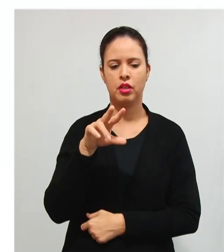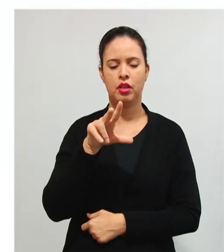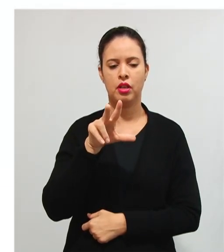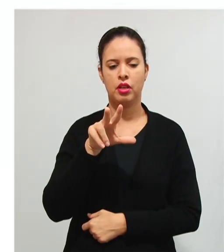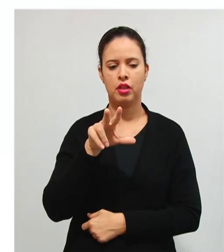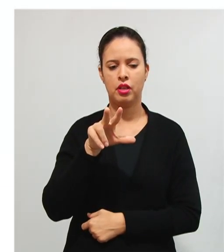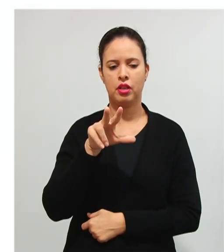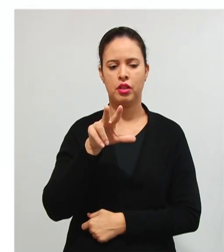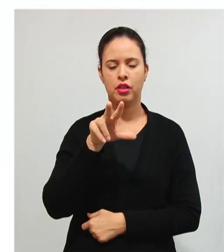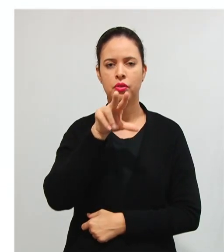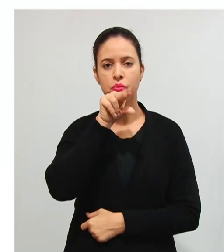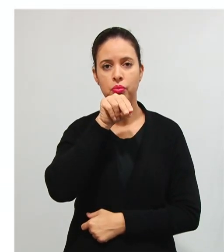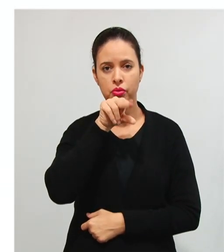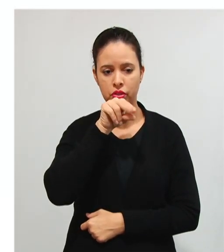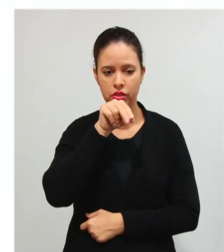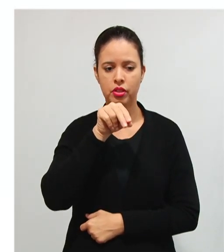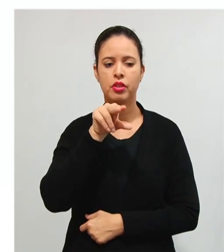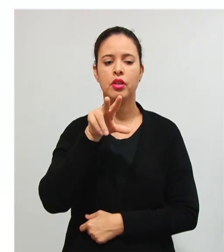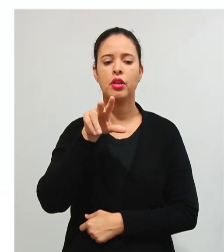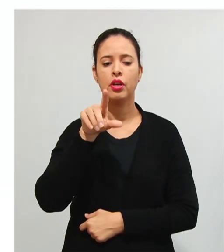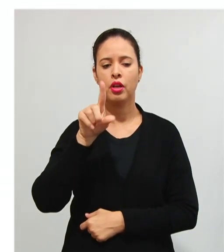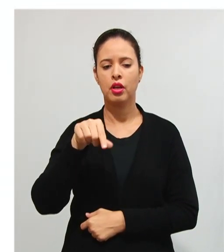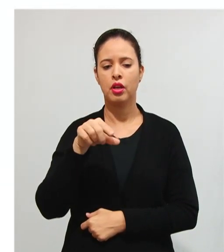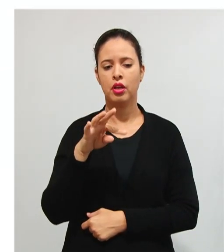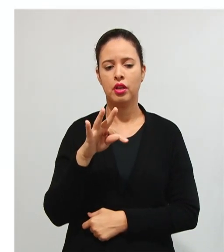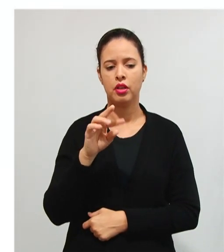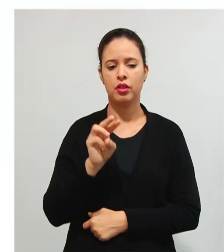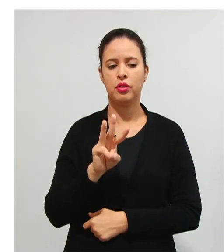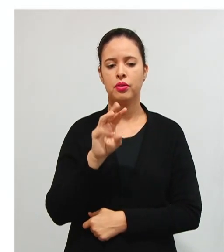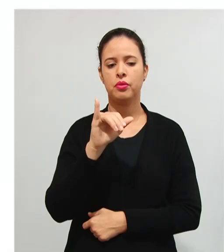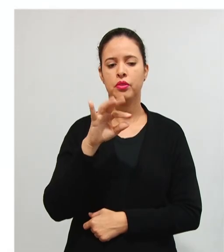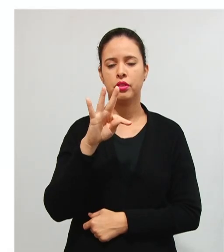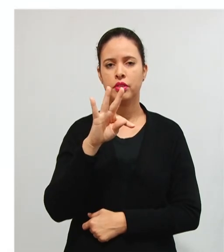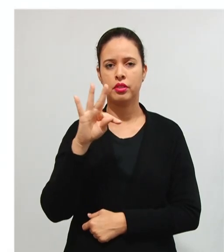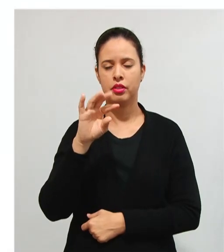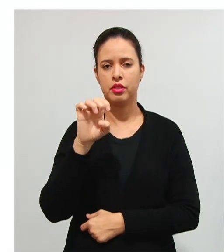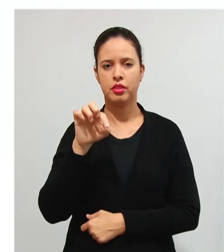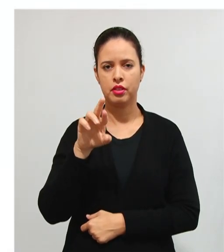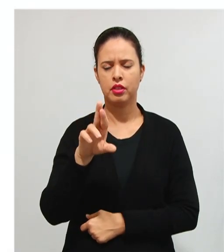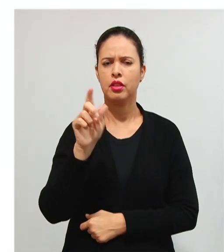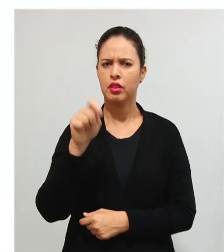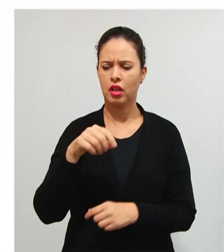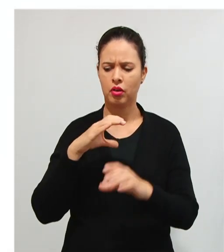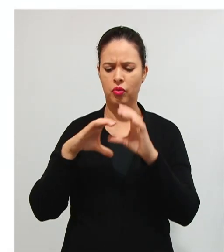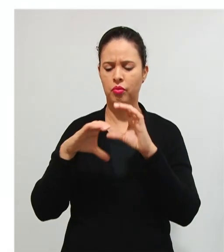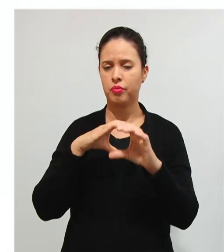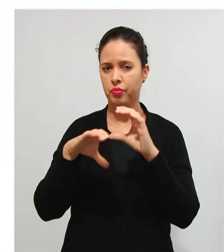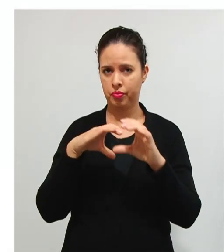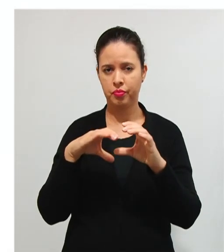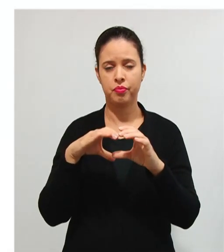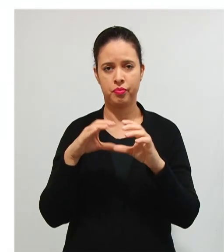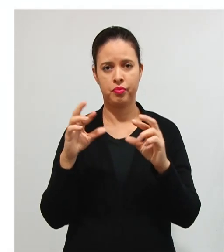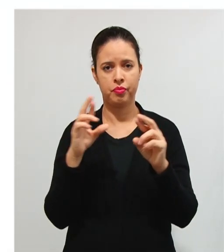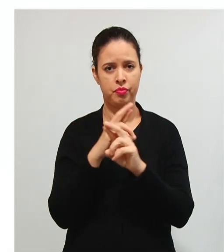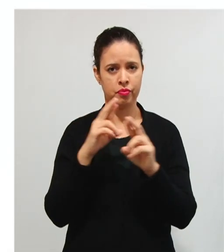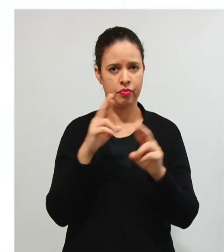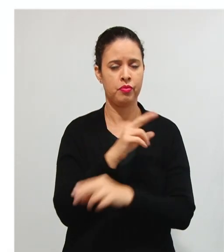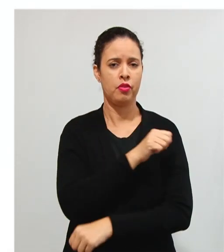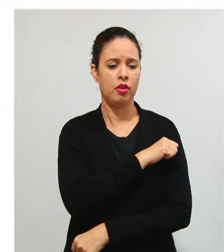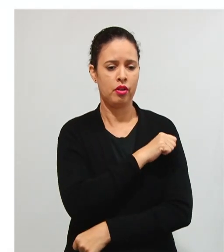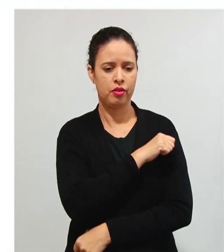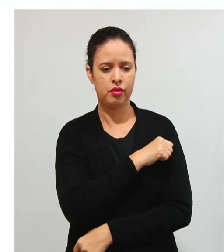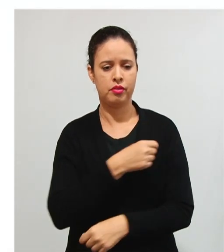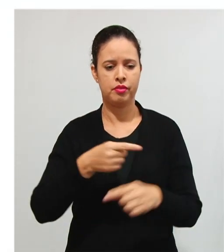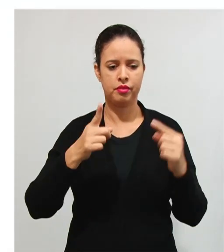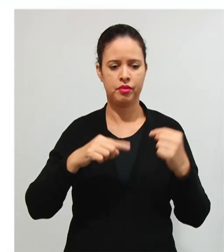ferramenta de ensino, porque você pode, por exemplo, comunicar e interagir com seus alunos. WordPress,